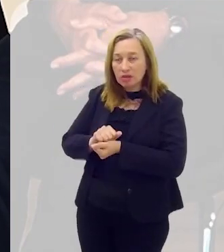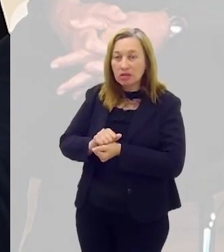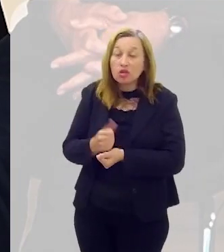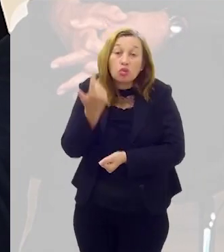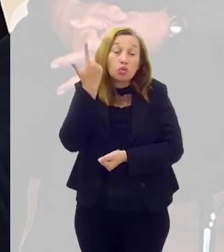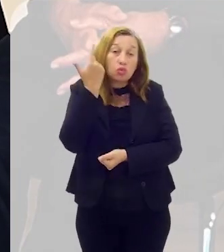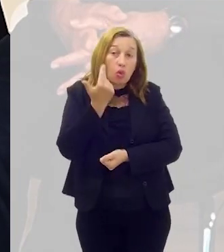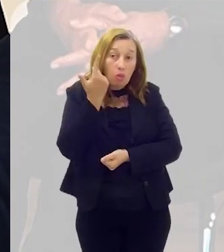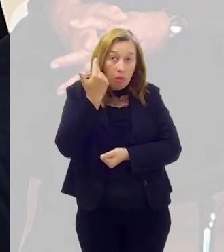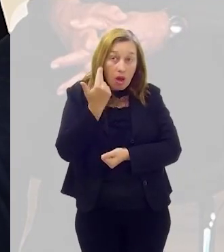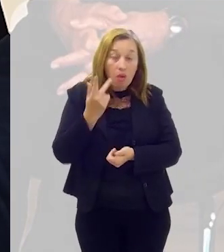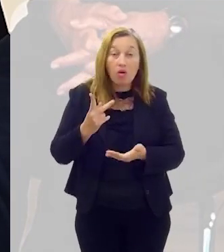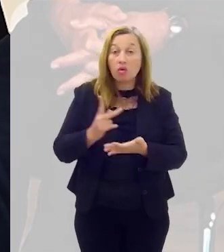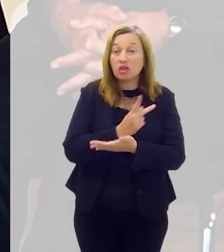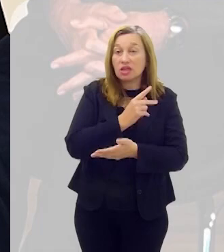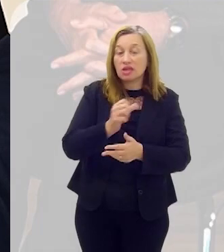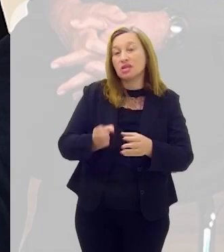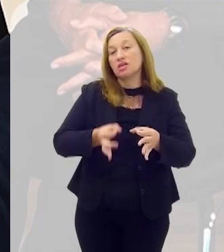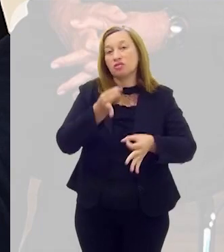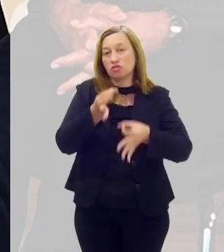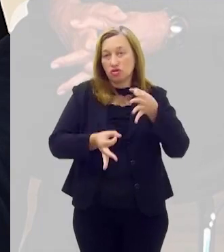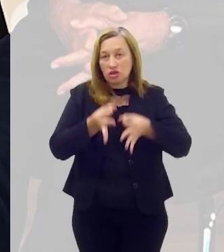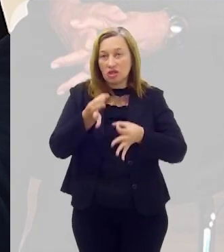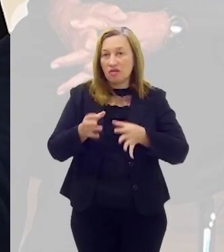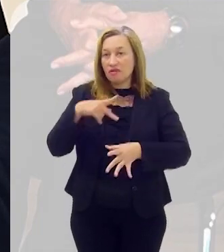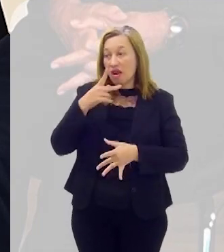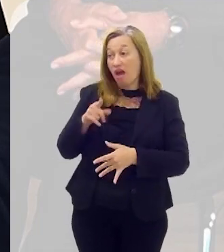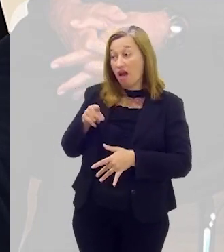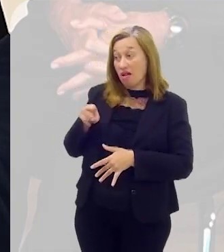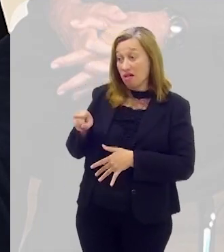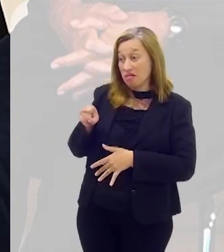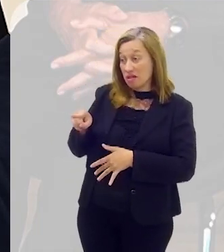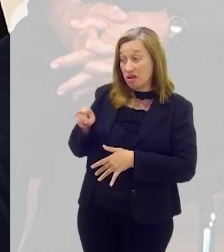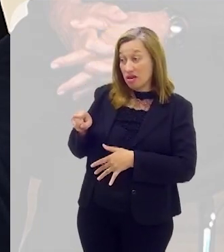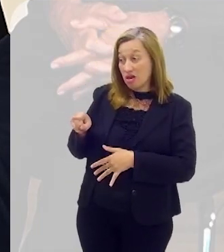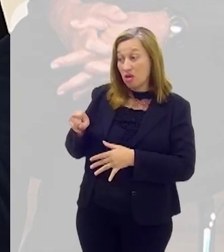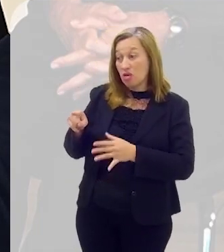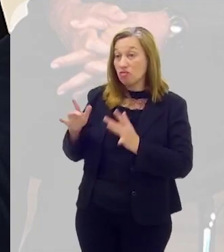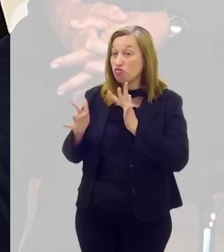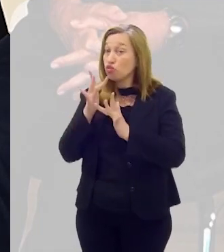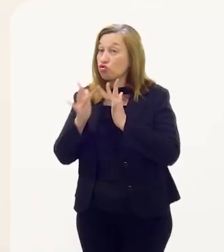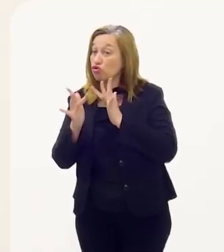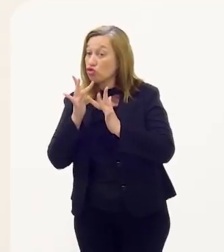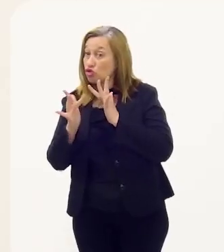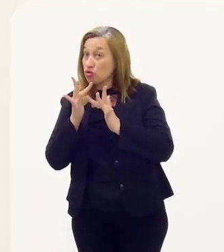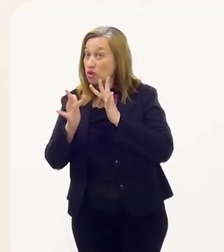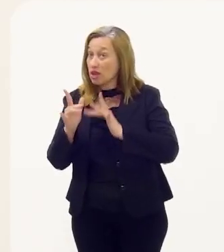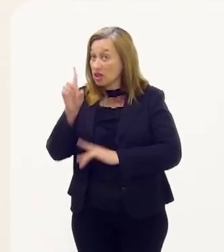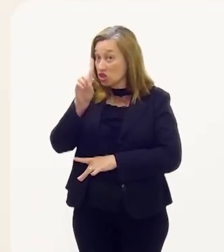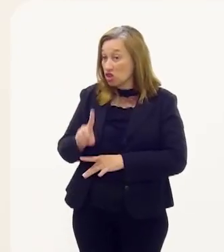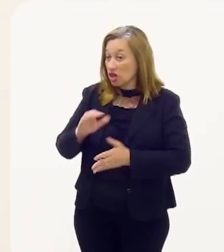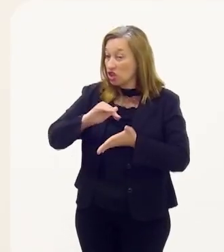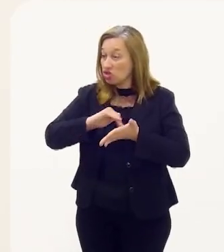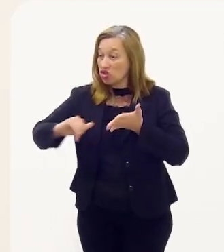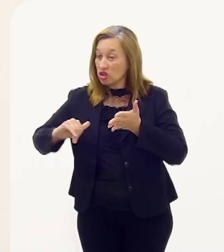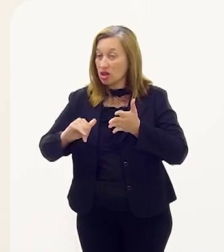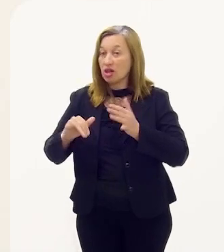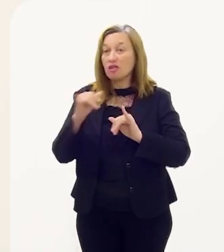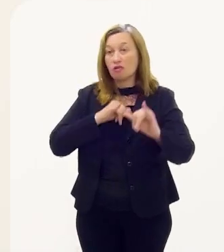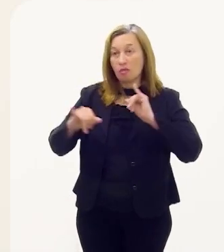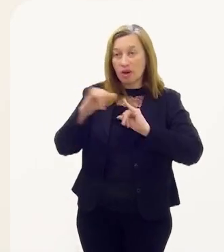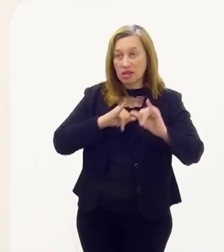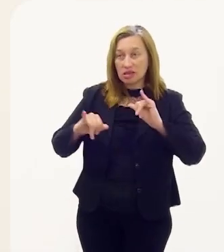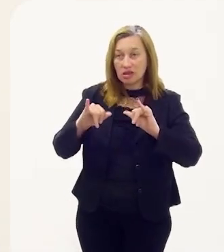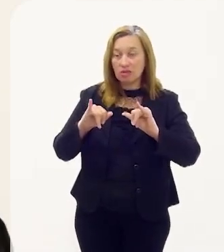tem sido muito comum do Poder Judiciário dizer, olha, isso aqui prevalece o direito à intimidade, tire essa informação da